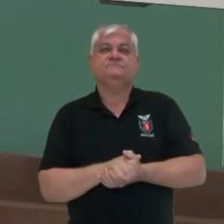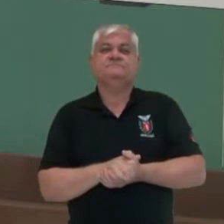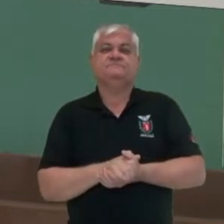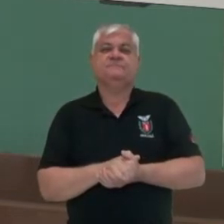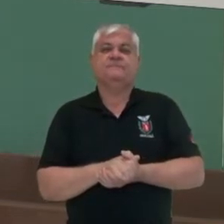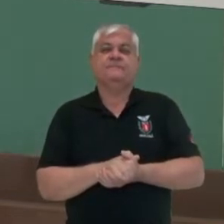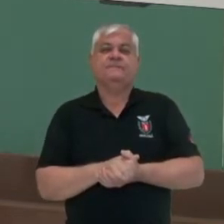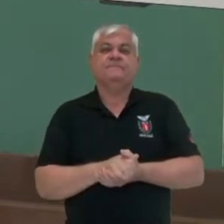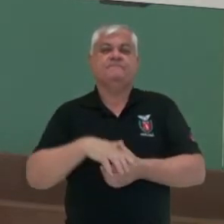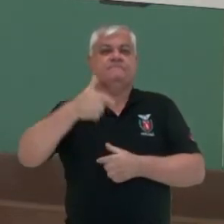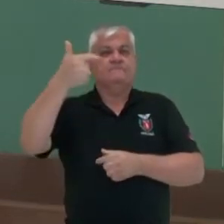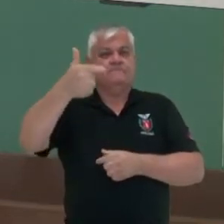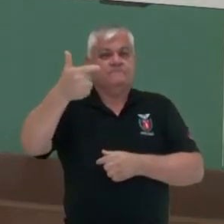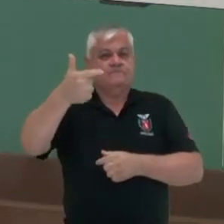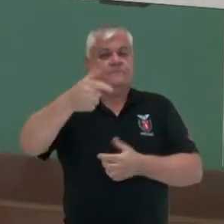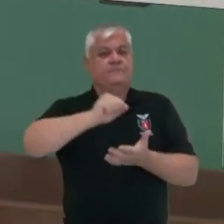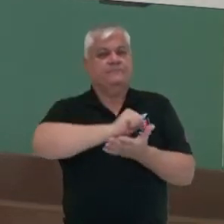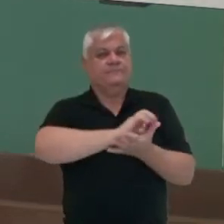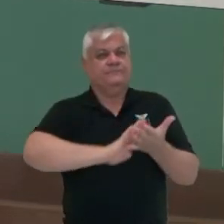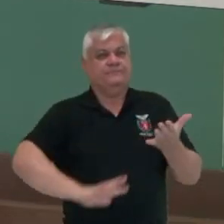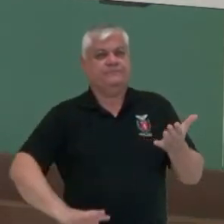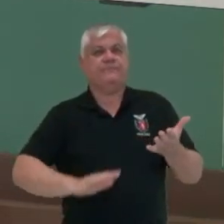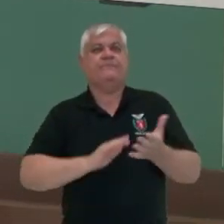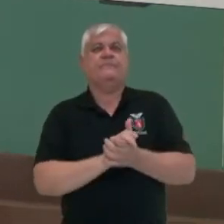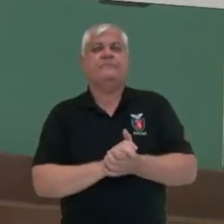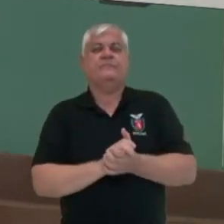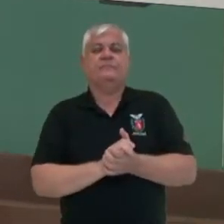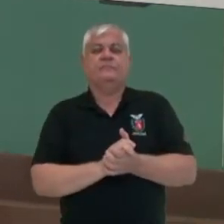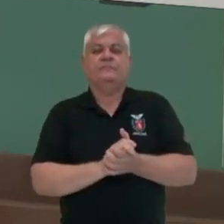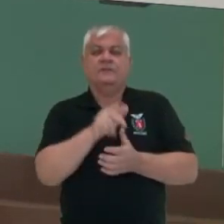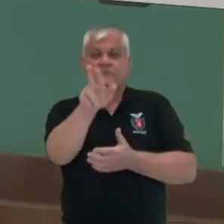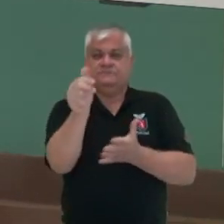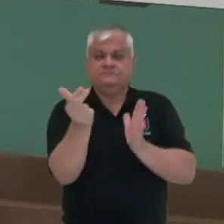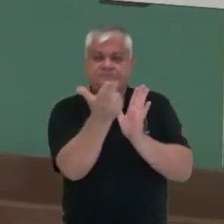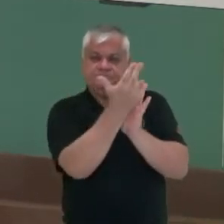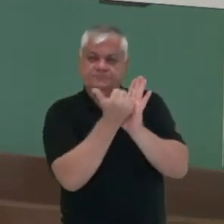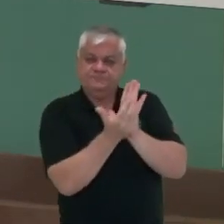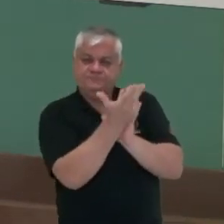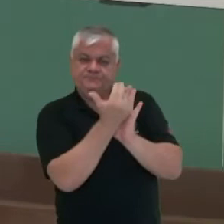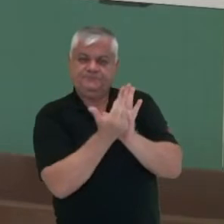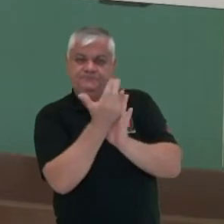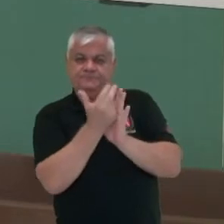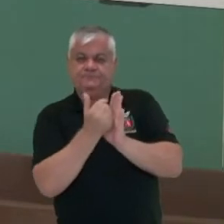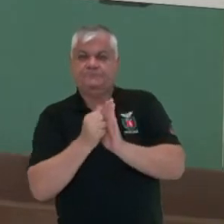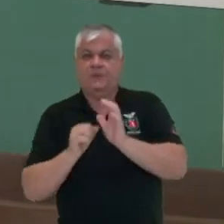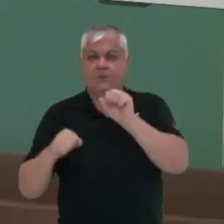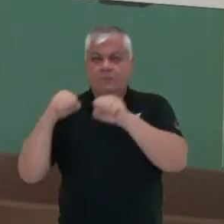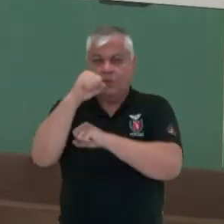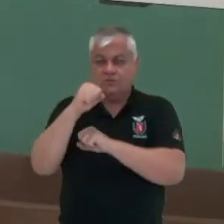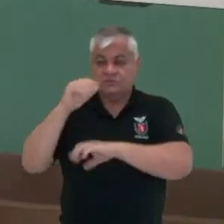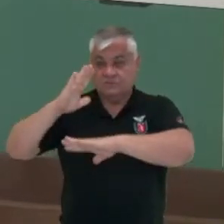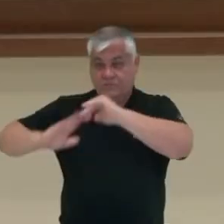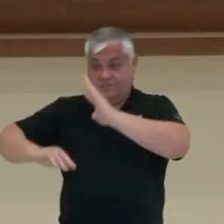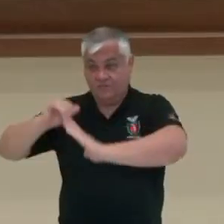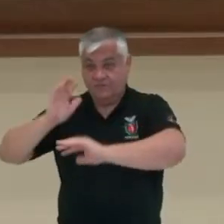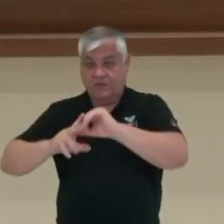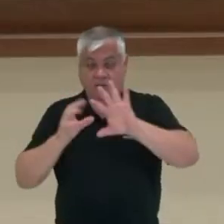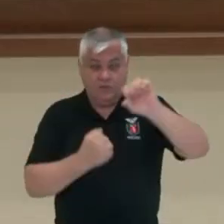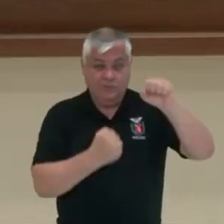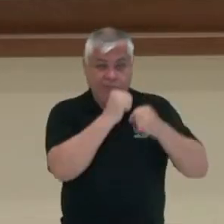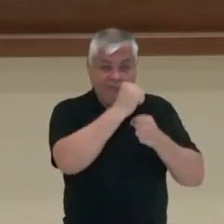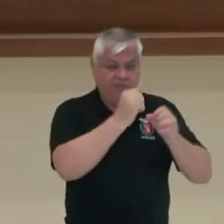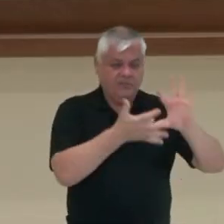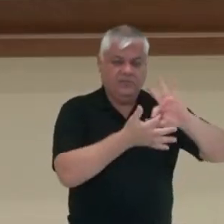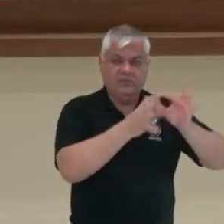E a gente chega no nosso segundo exercício. Elabora um desenho que diferencia o boxe profissional do boxe olímpico. Então você vai